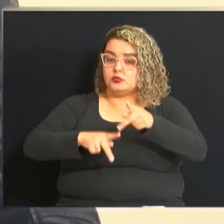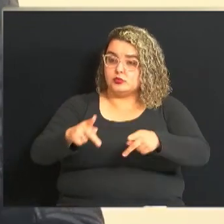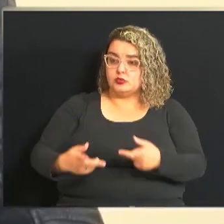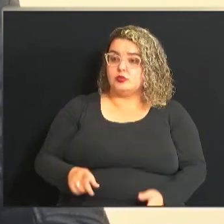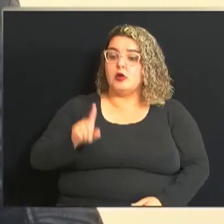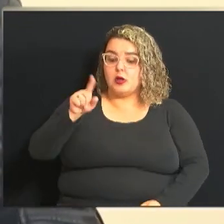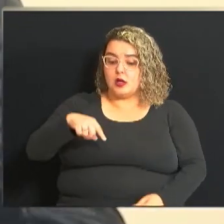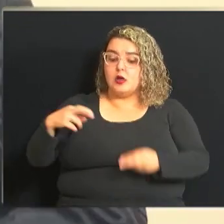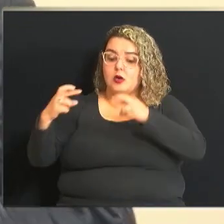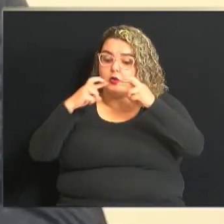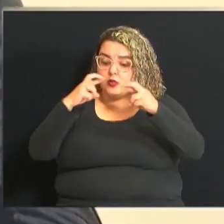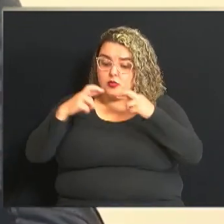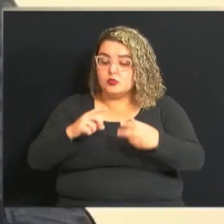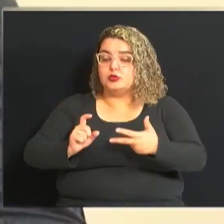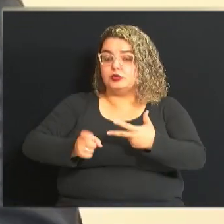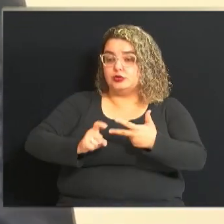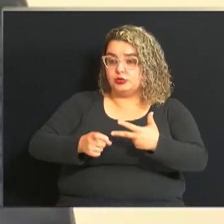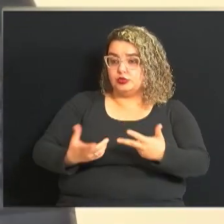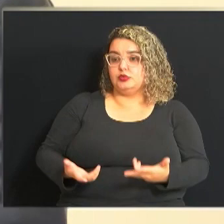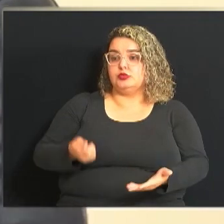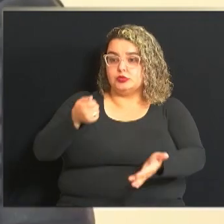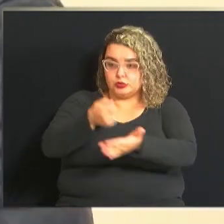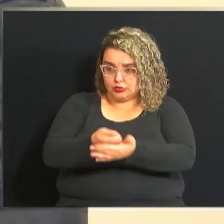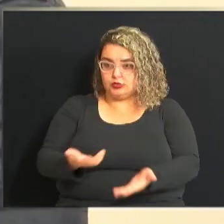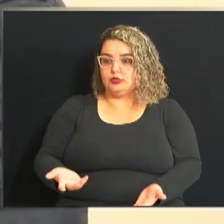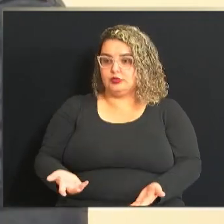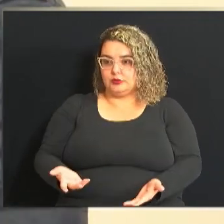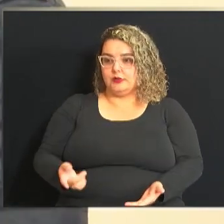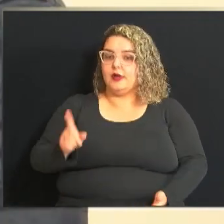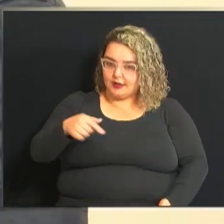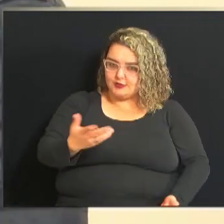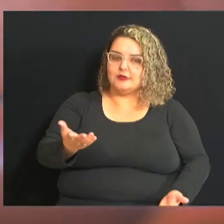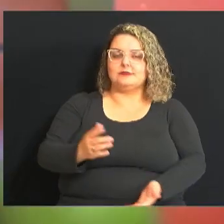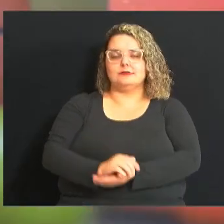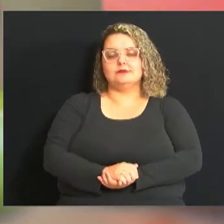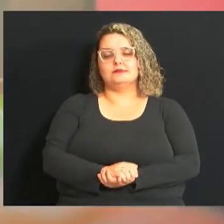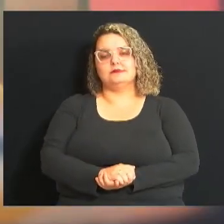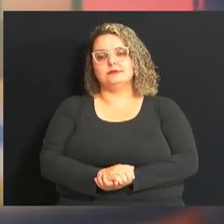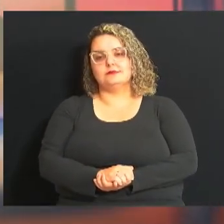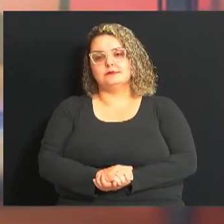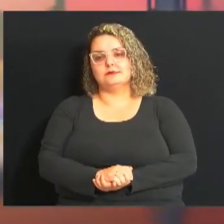fiscalizar o executivo e cobrar, né? É isso daí.